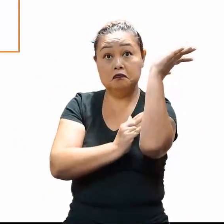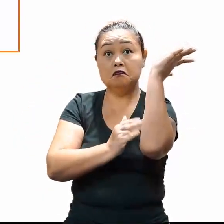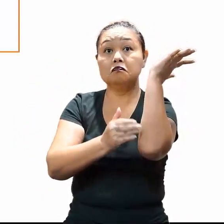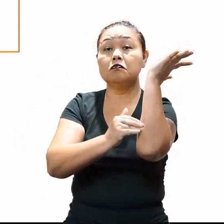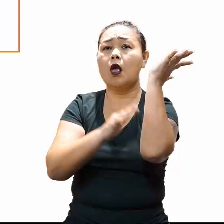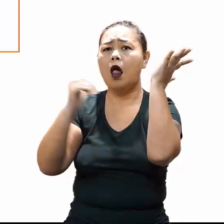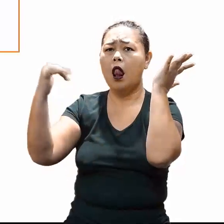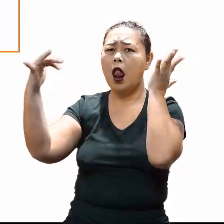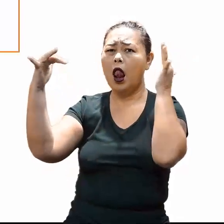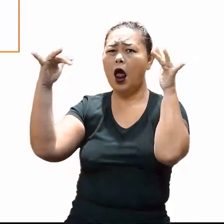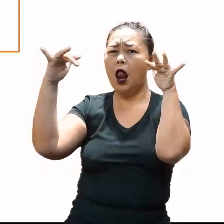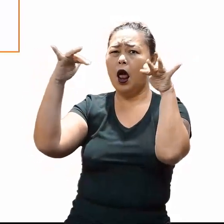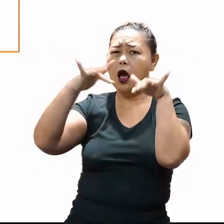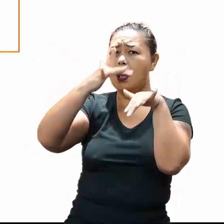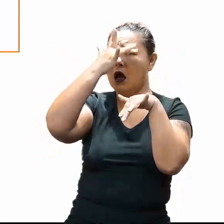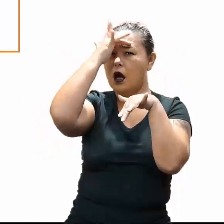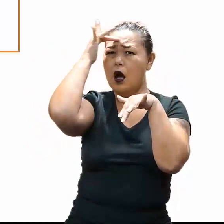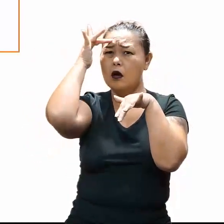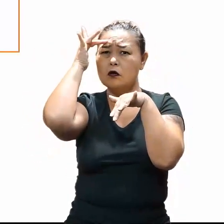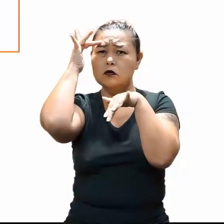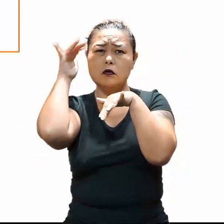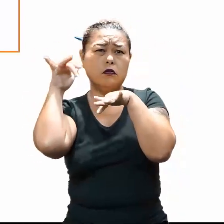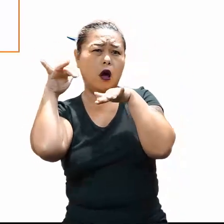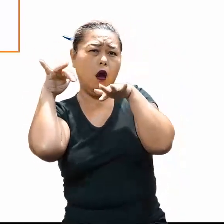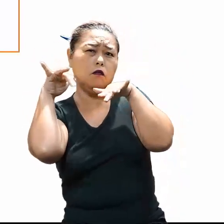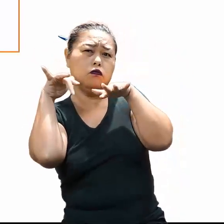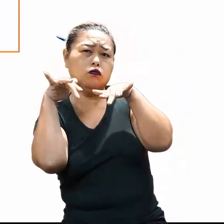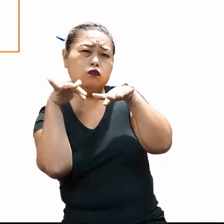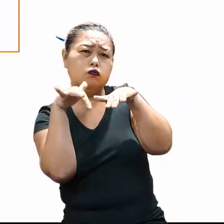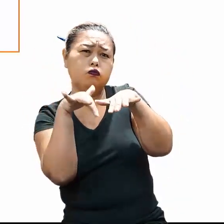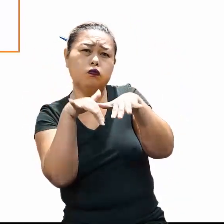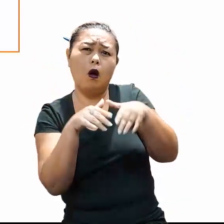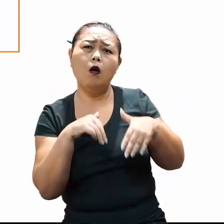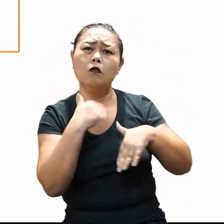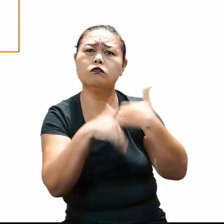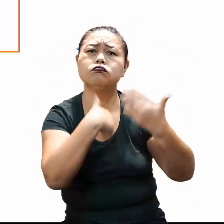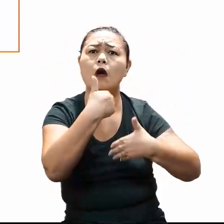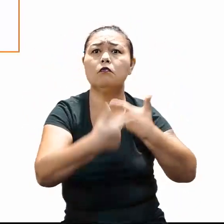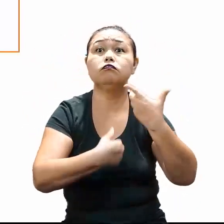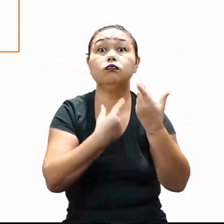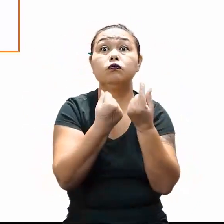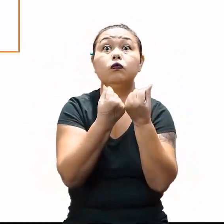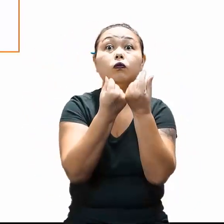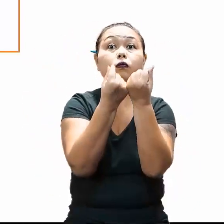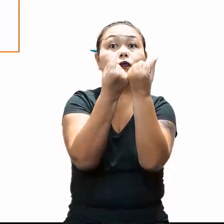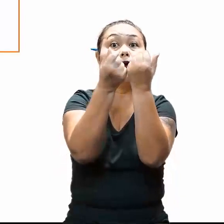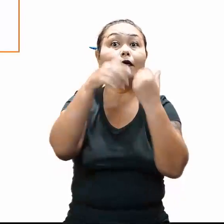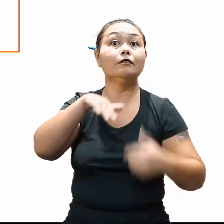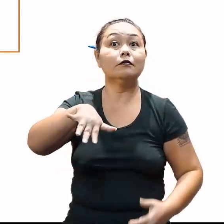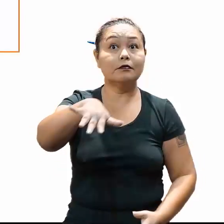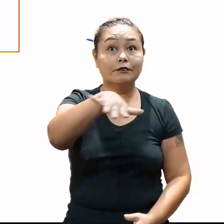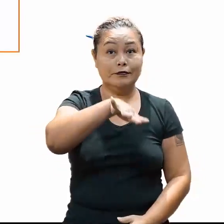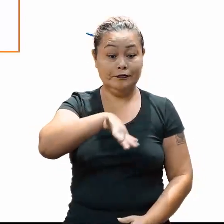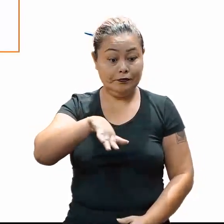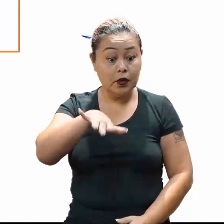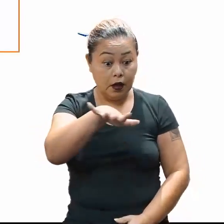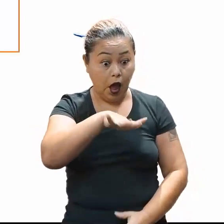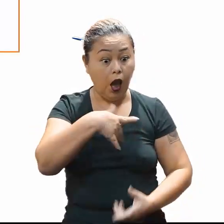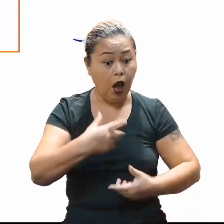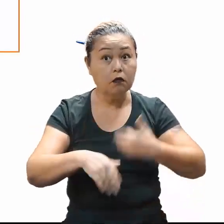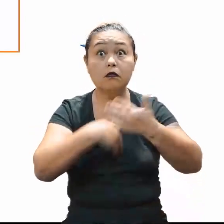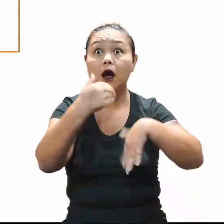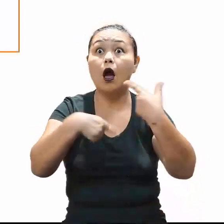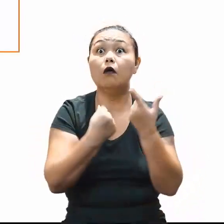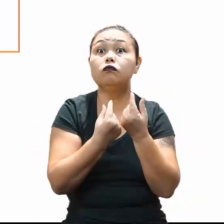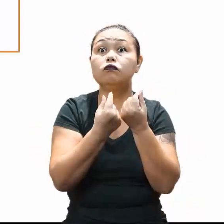Essa migração de agentes coletores, desenvolvimento econômico da região. A região ela passa por um desenvolvimento